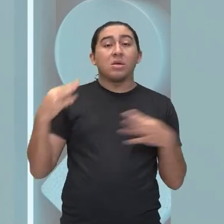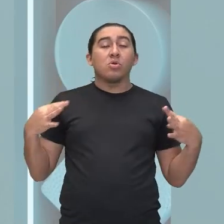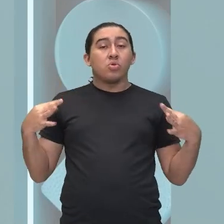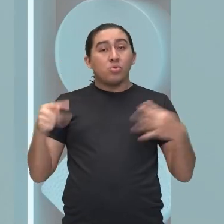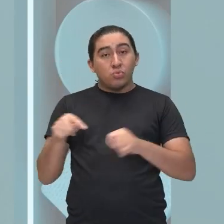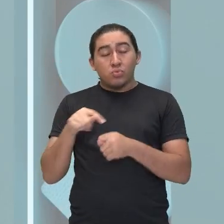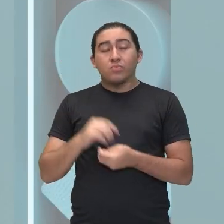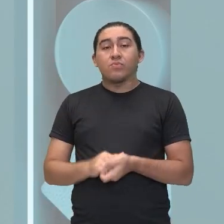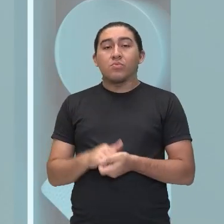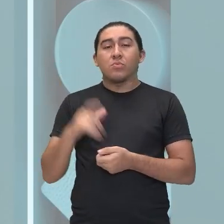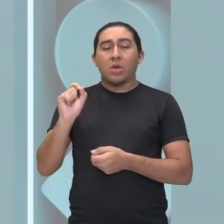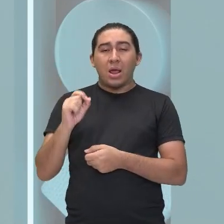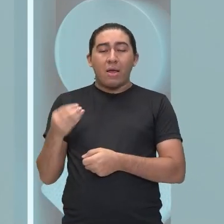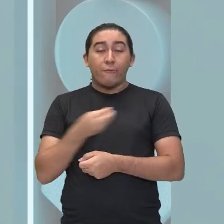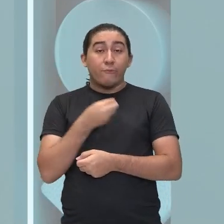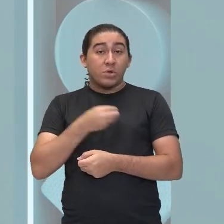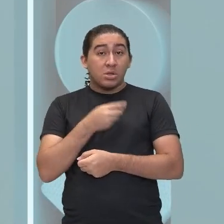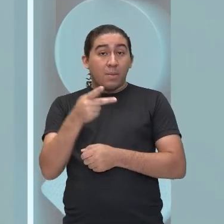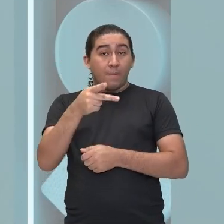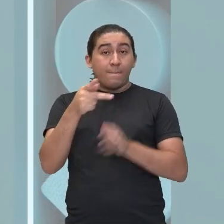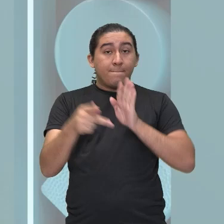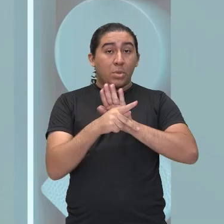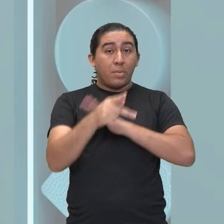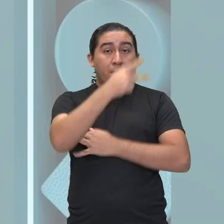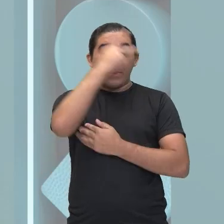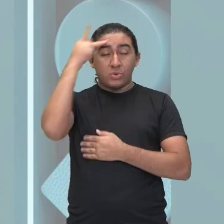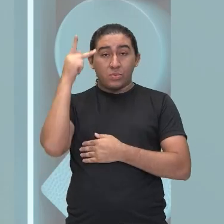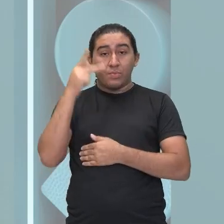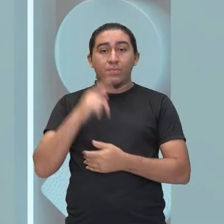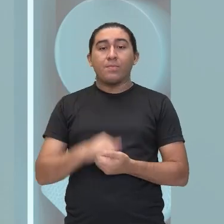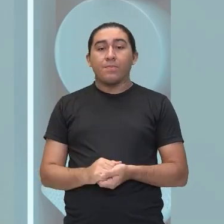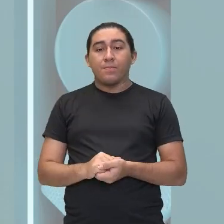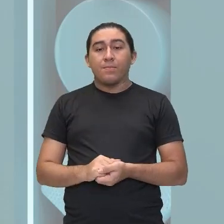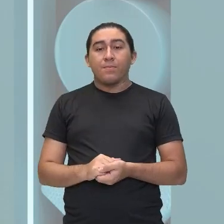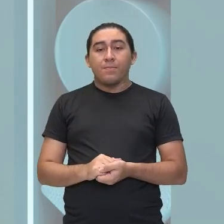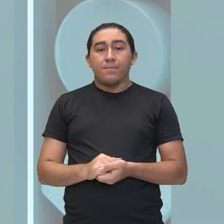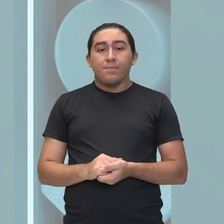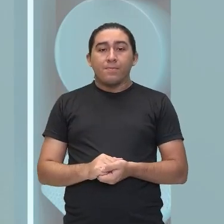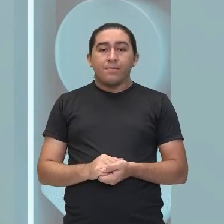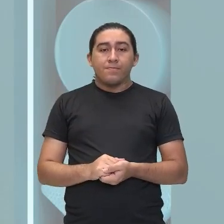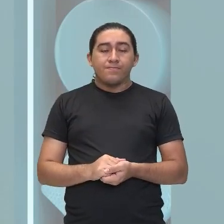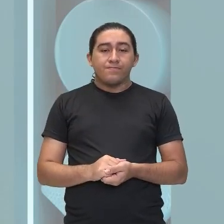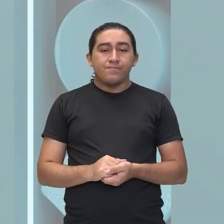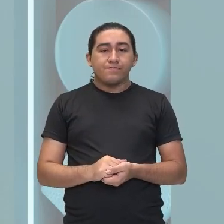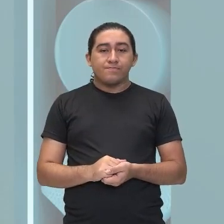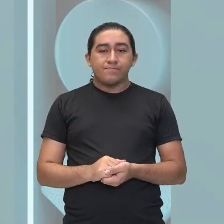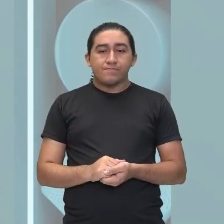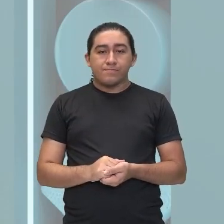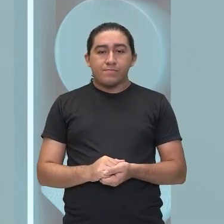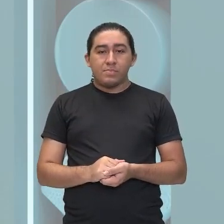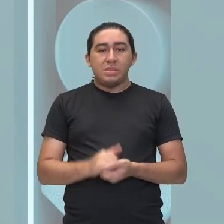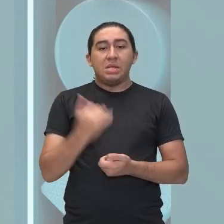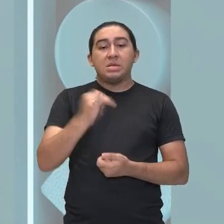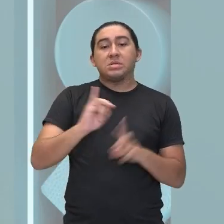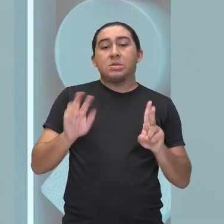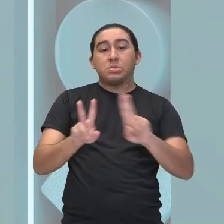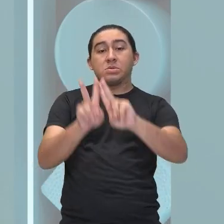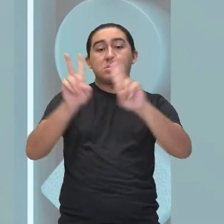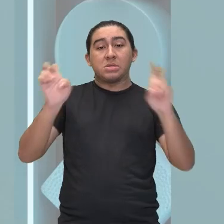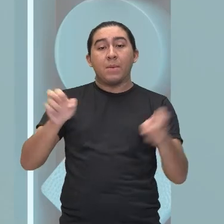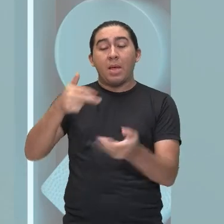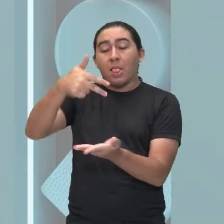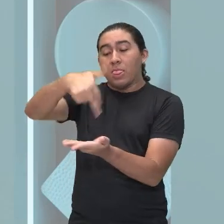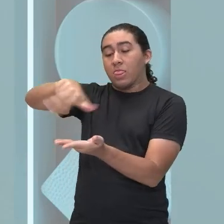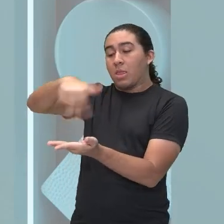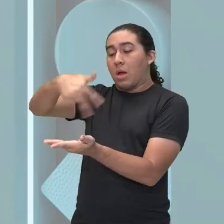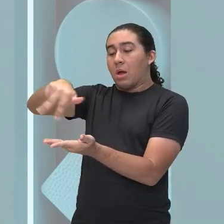é vivenciado. E quando falamos da dança, quando falamos dessa linguagem corporal, estamos falando